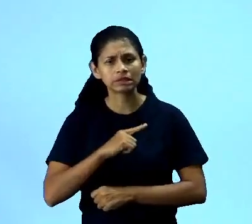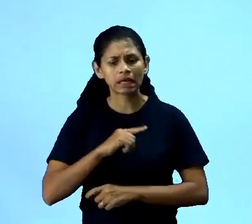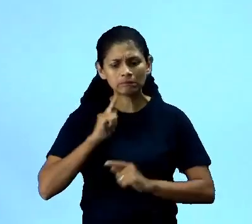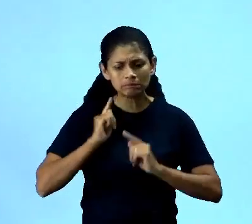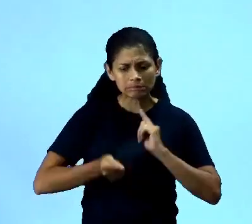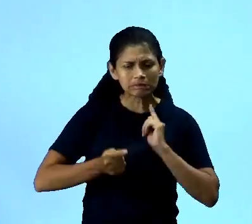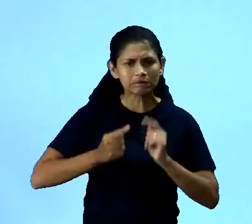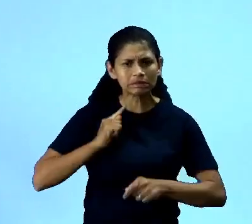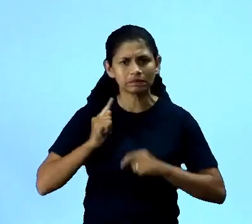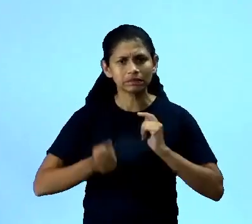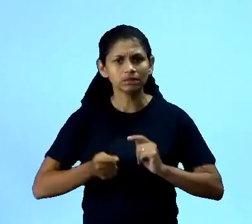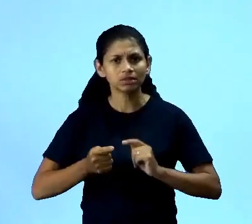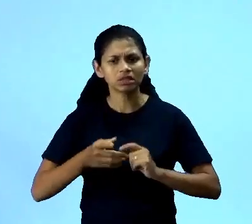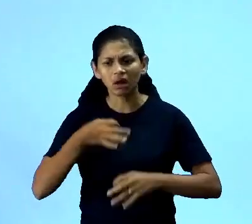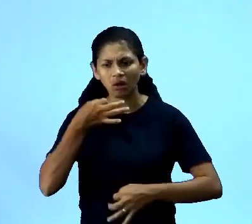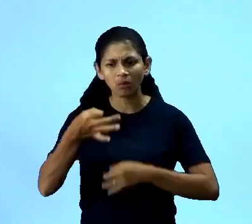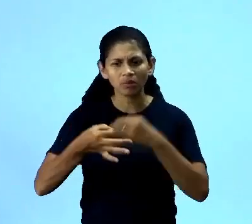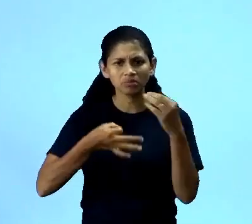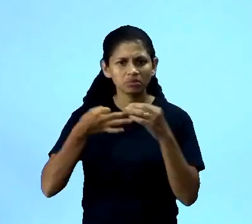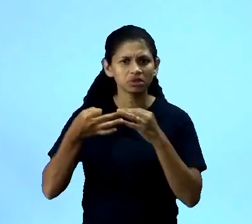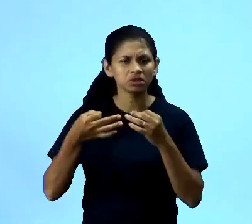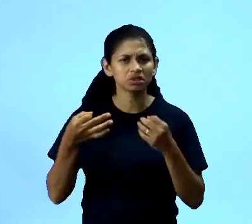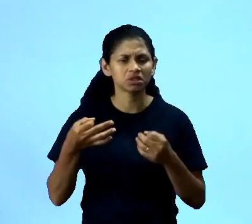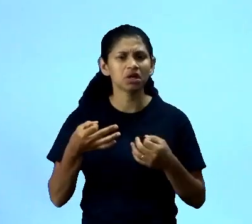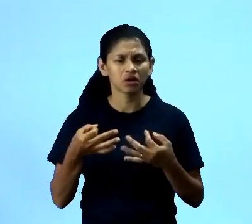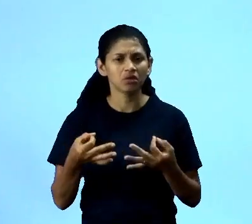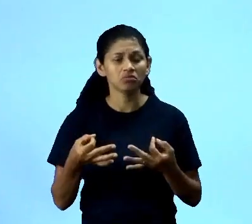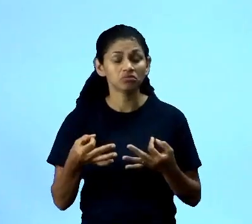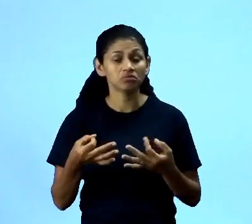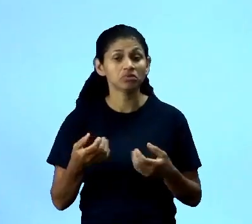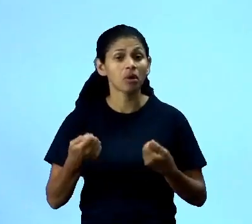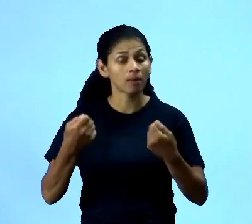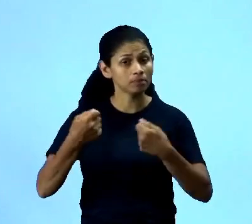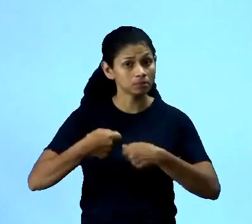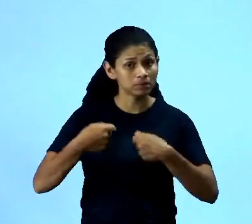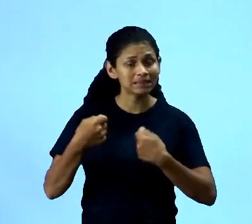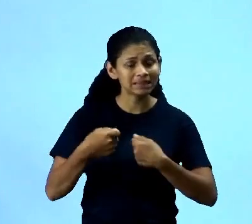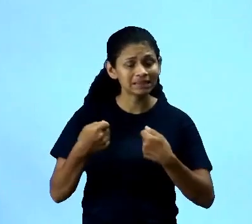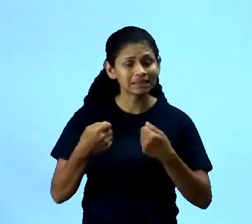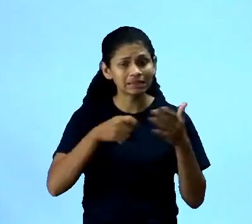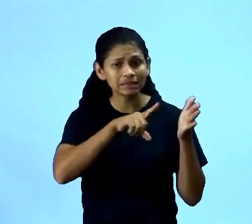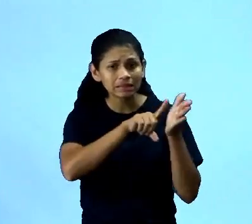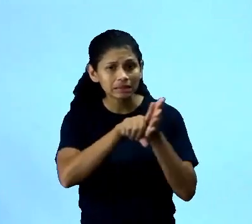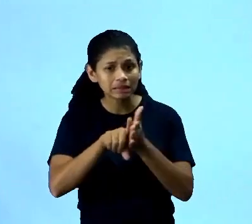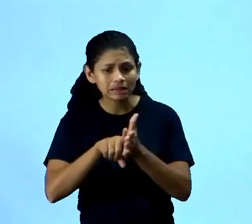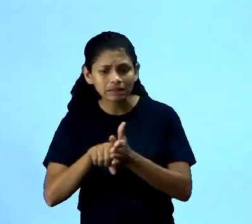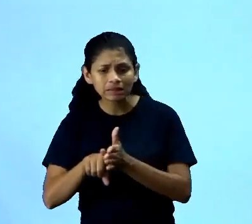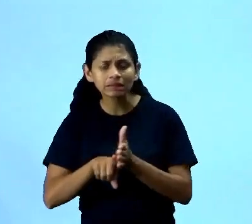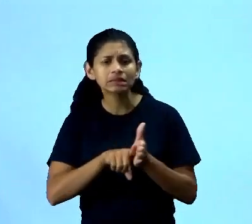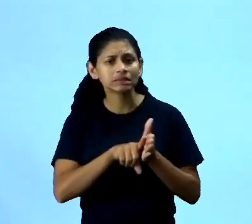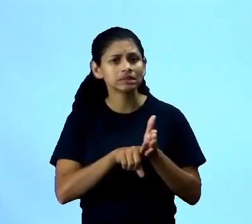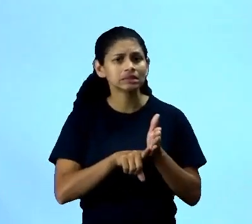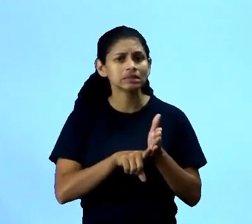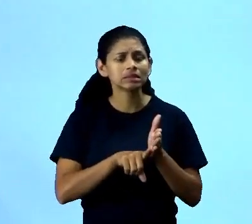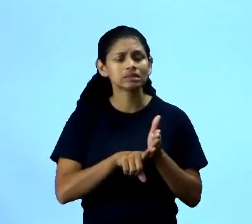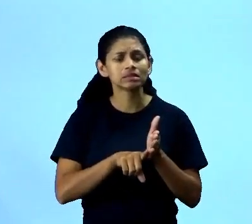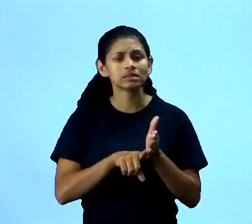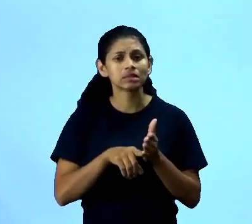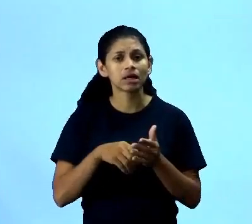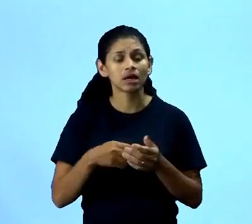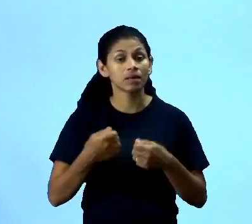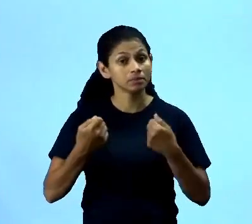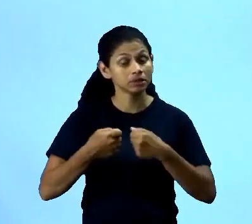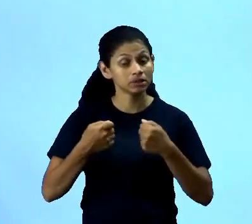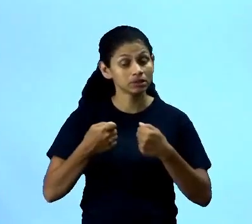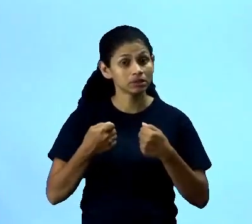porque senão a gente acaba lendo somente aquilo que está agradando a maioria das pessoas, né? E deixa de realmente ter a